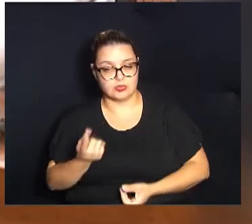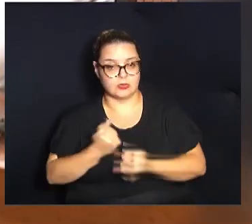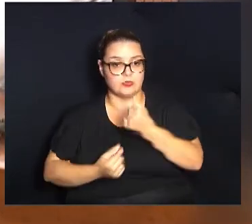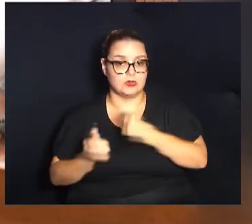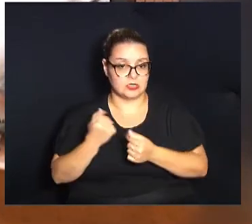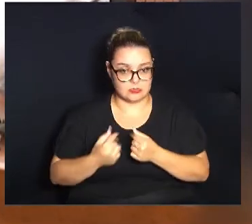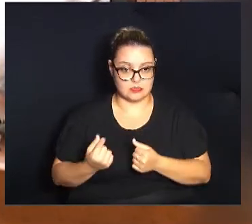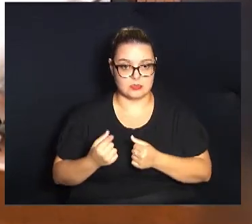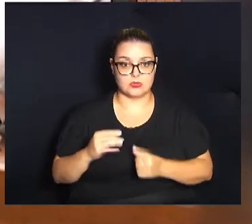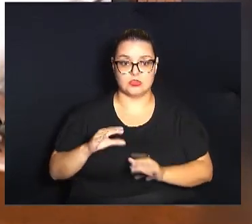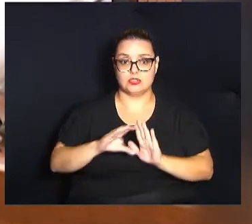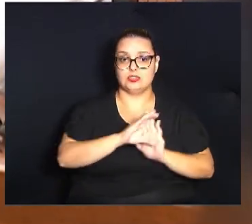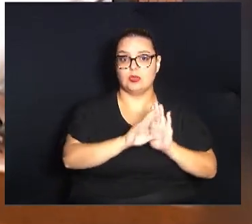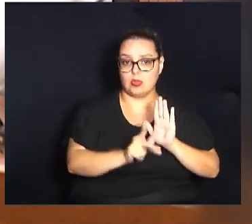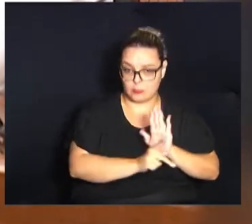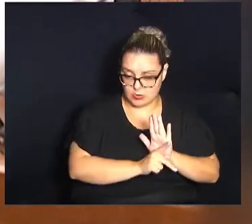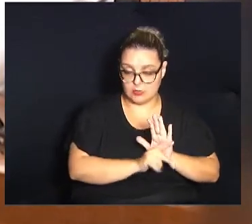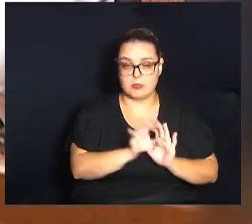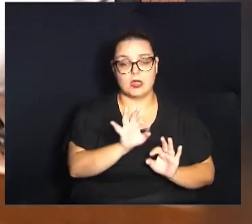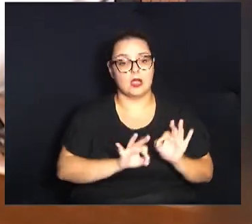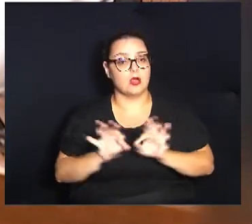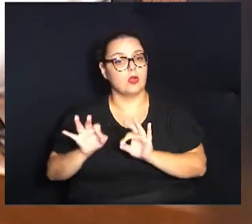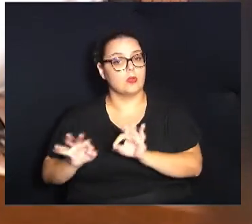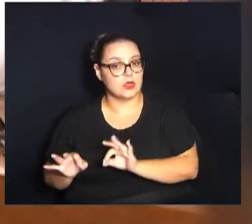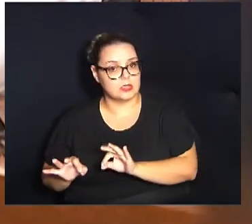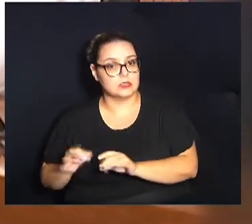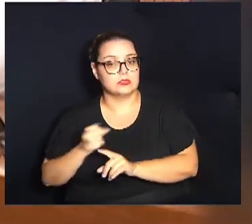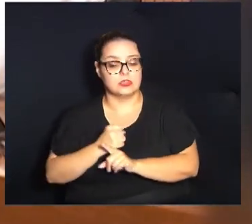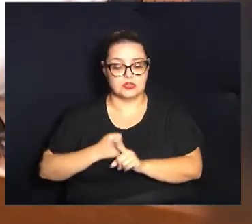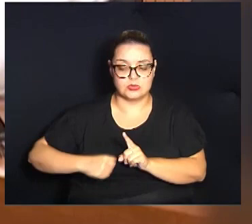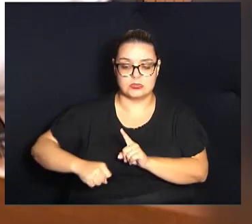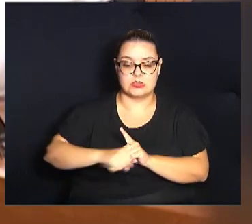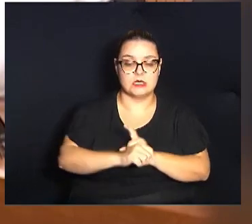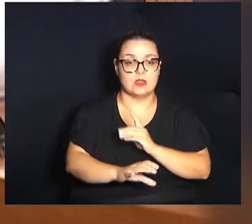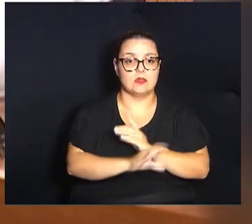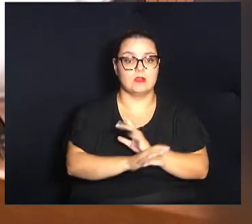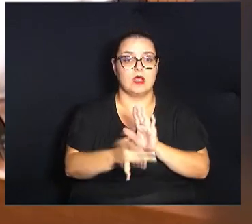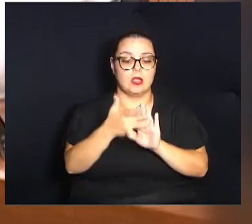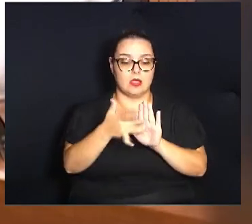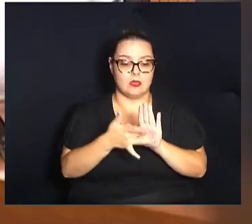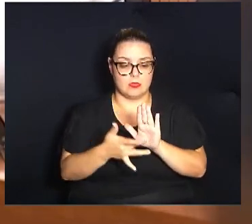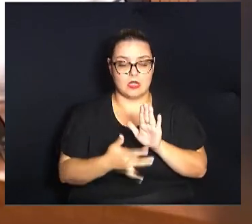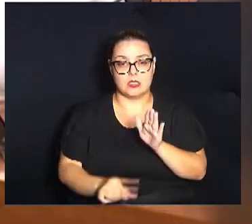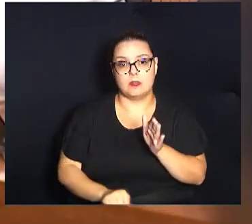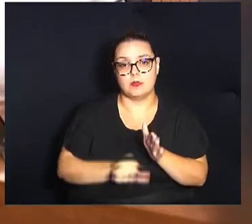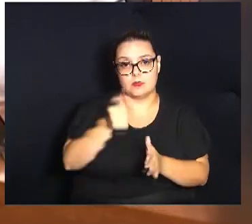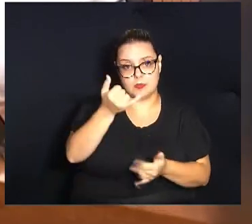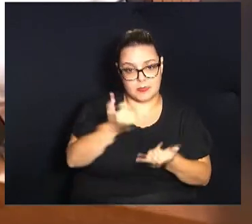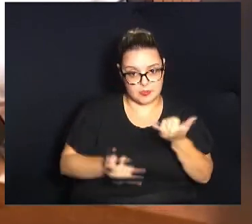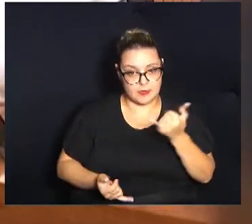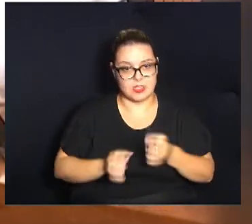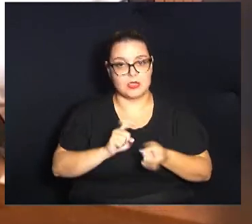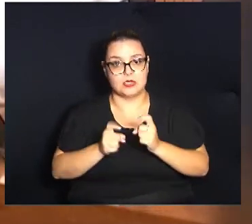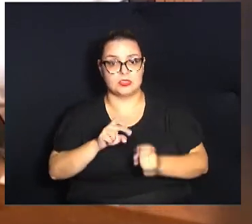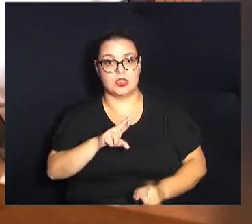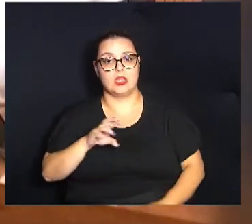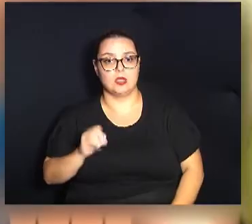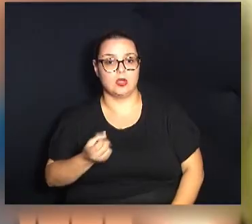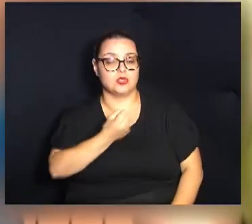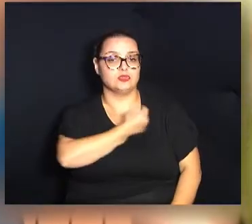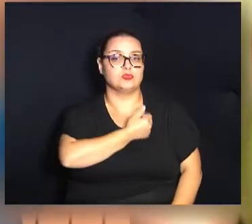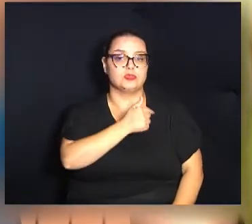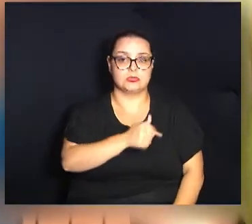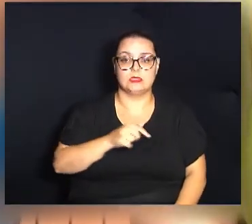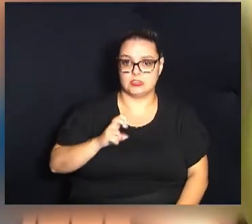de compliance para organizações da sociedade civil foi a pauta da primeira parte da reunião ordinária de número